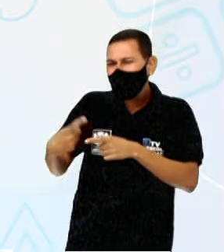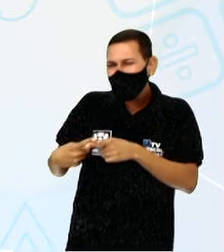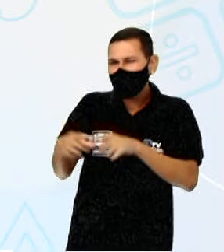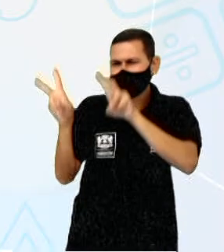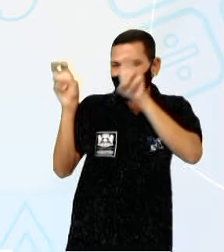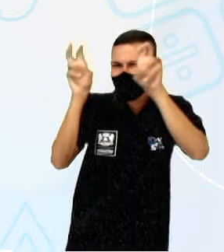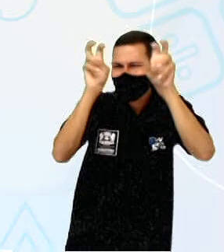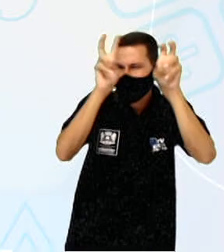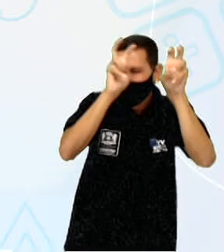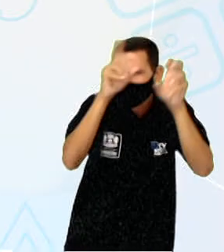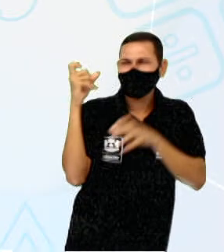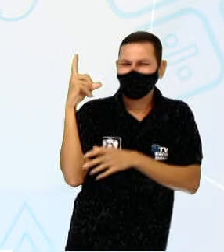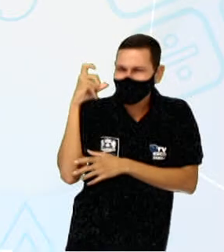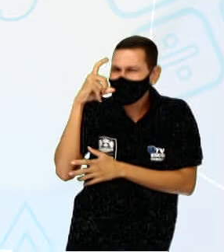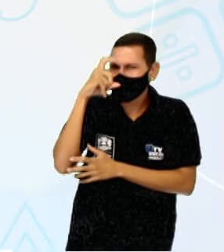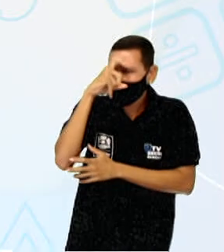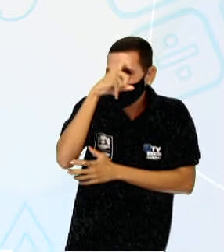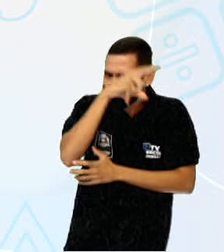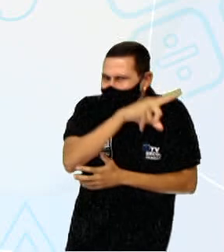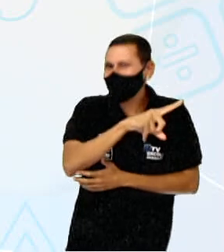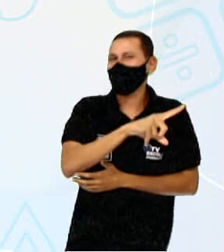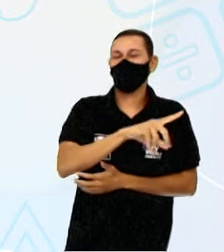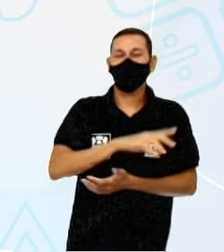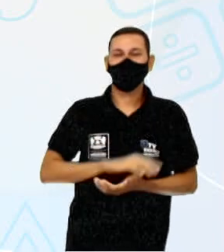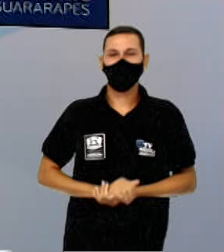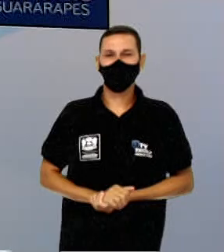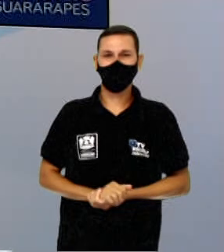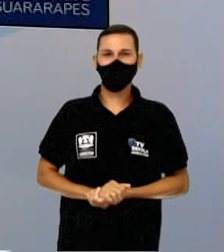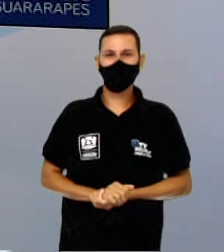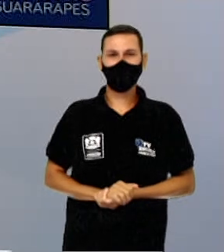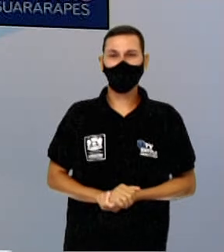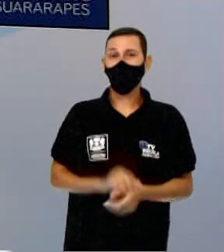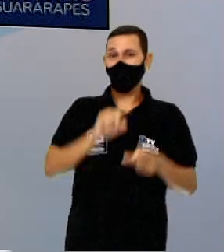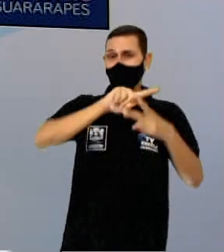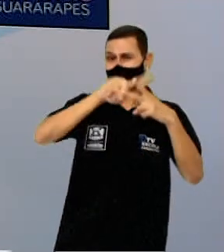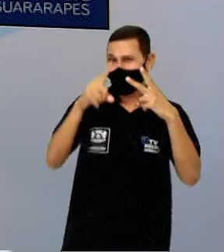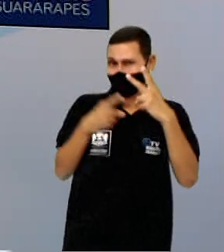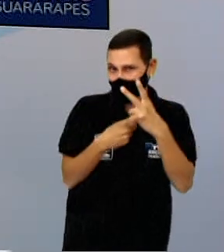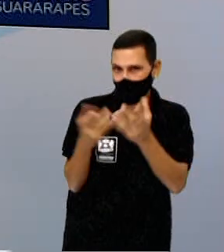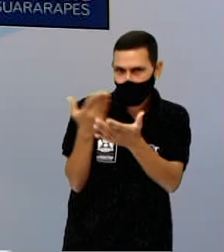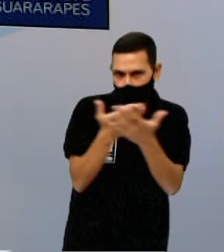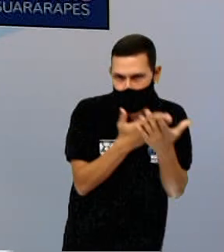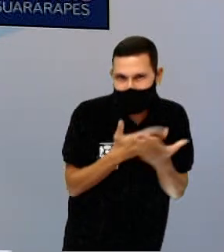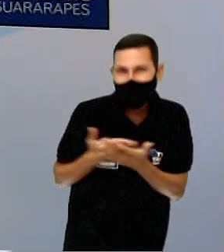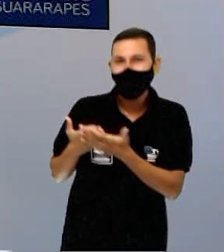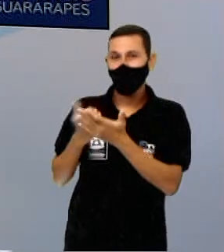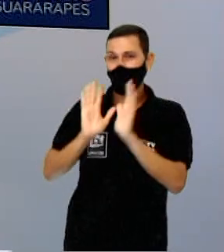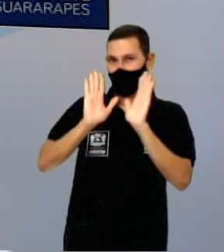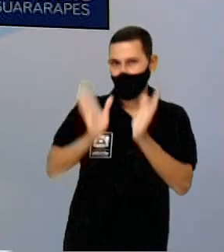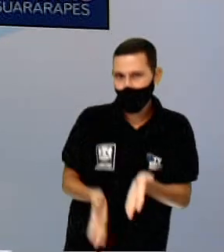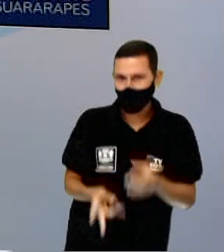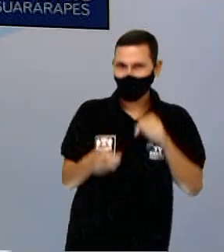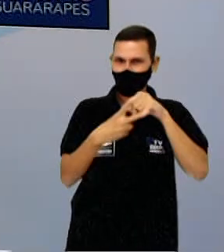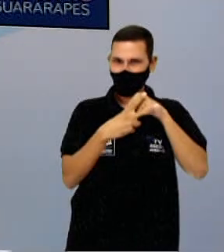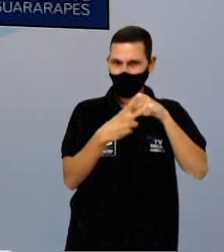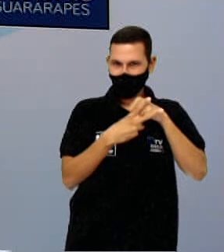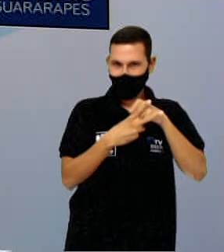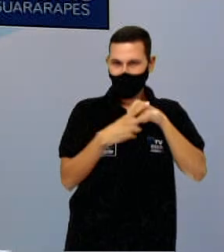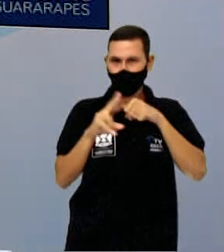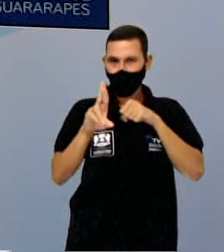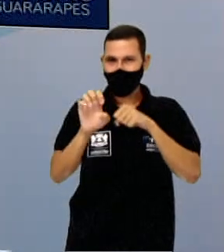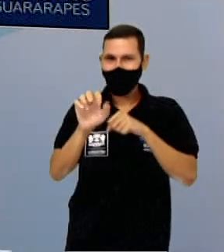e um pouquinho nada complicado, certo, gente? Eu dividi ele em duas aulas. Hoje a gente vai começar a dar uma olhadinha nos verbos regulares